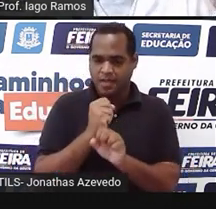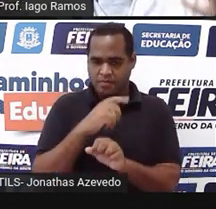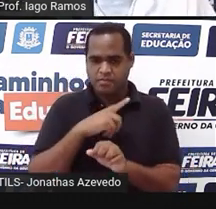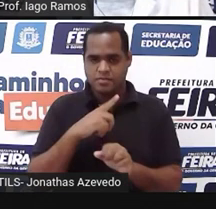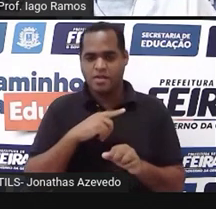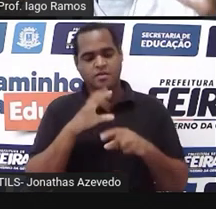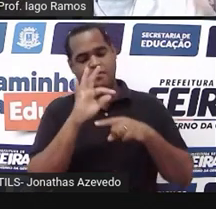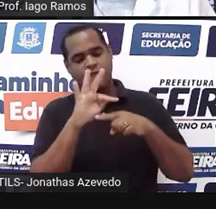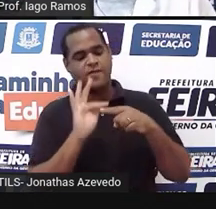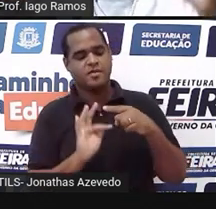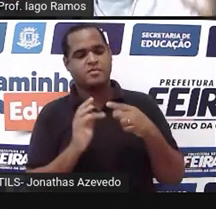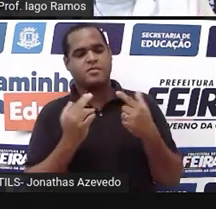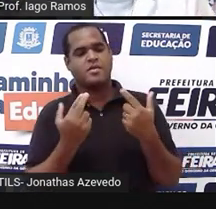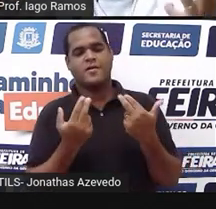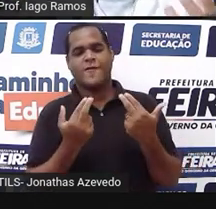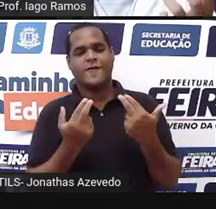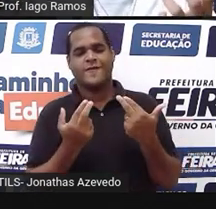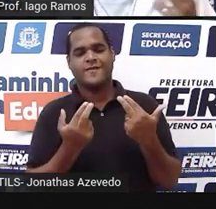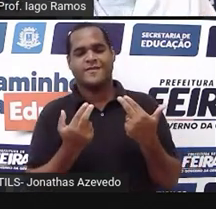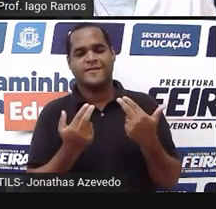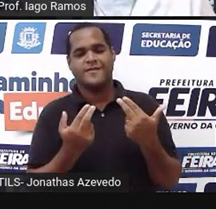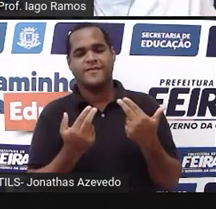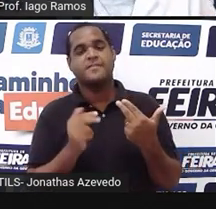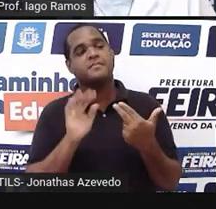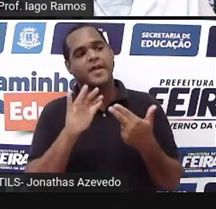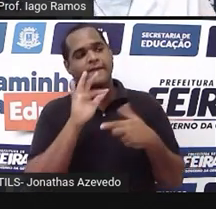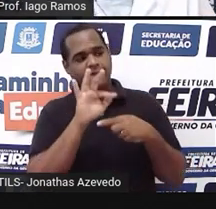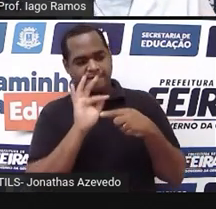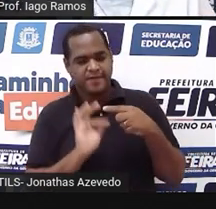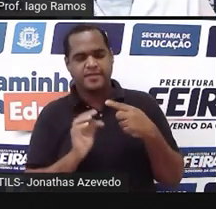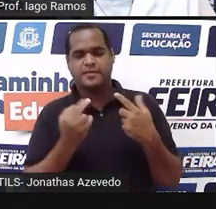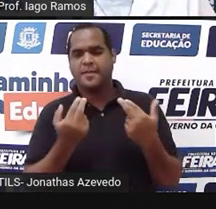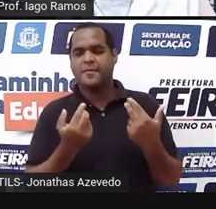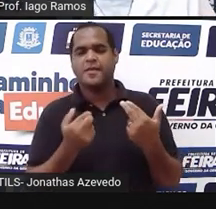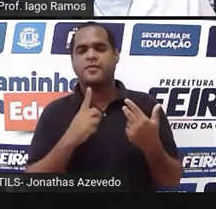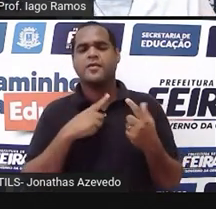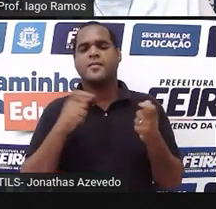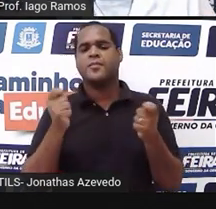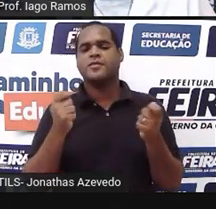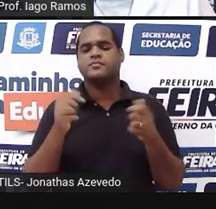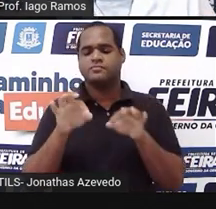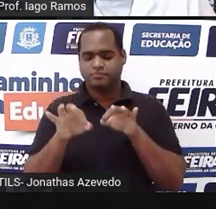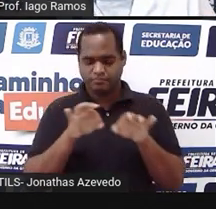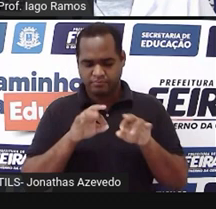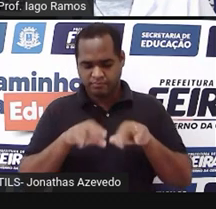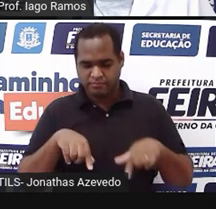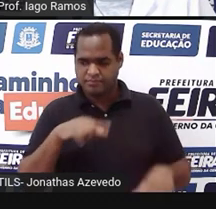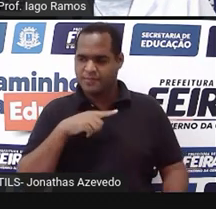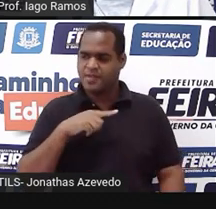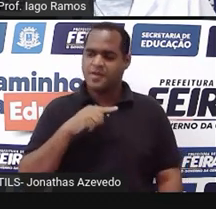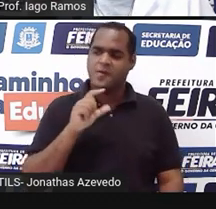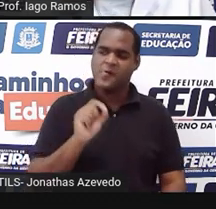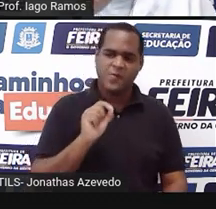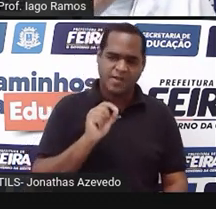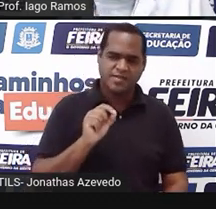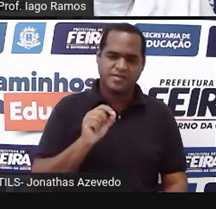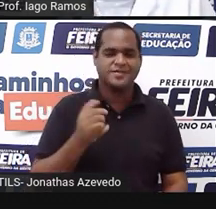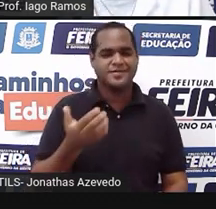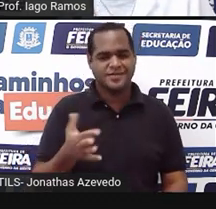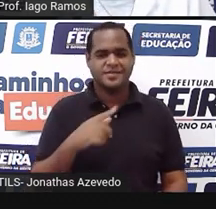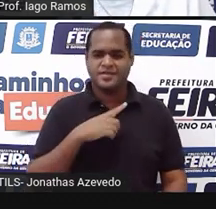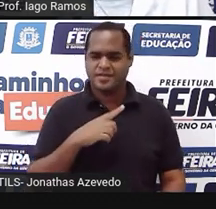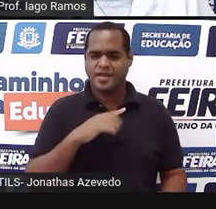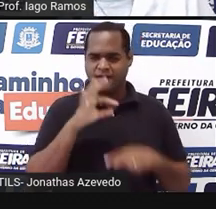frações a parte de baixo é igual se a parte de baixo é igual eu posso fazer o seguinte eu posso montar uma